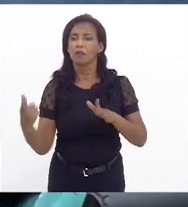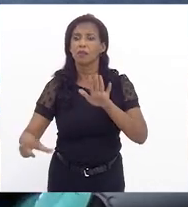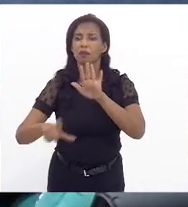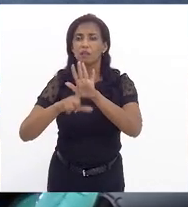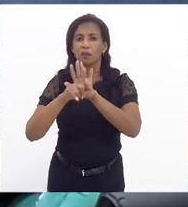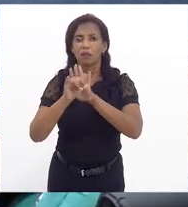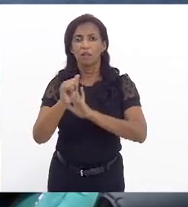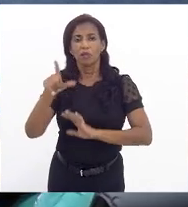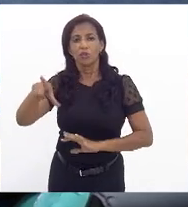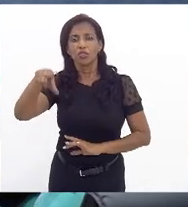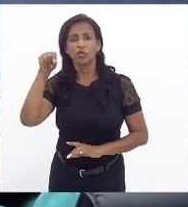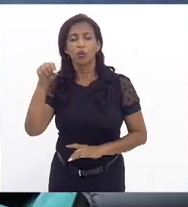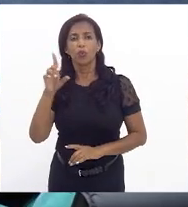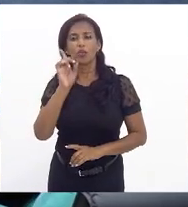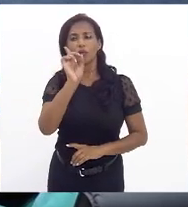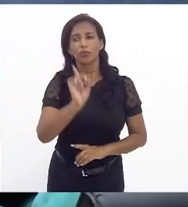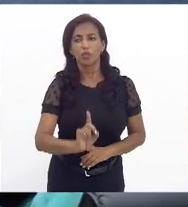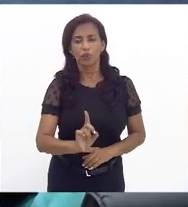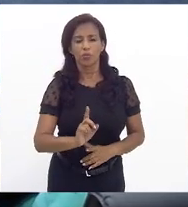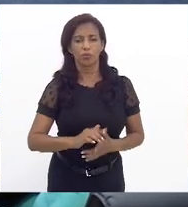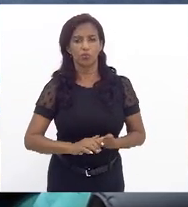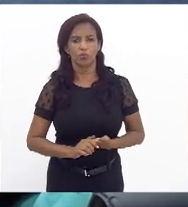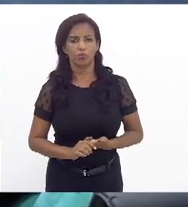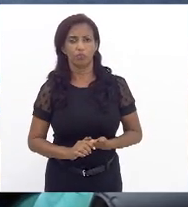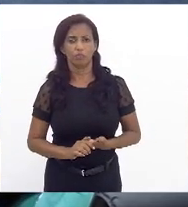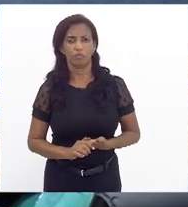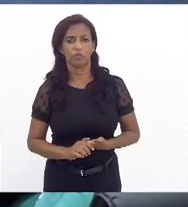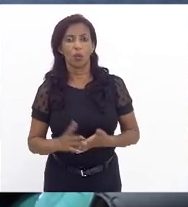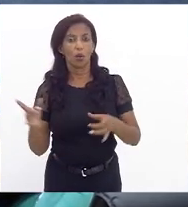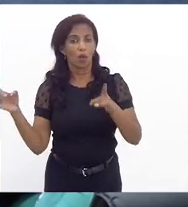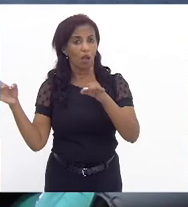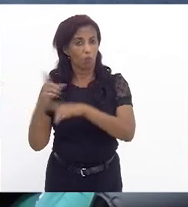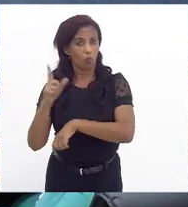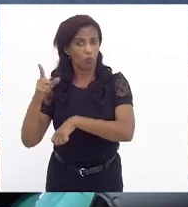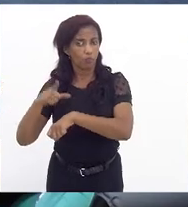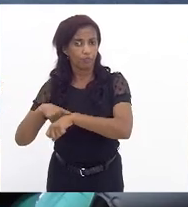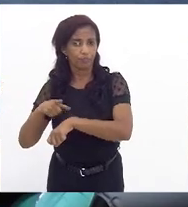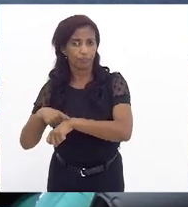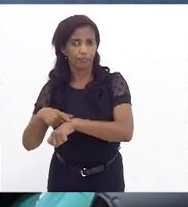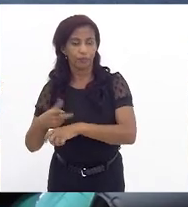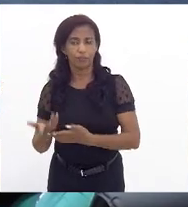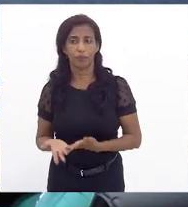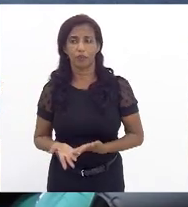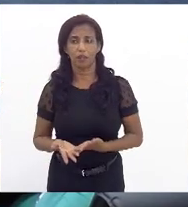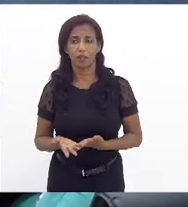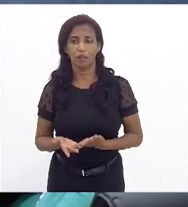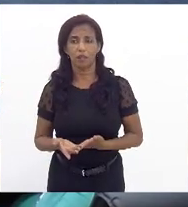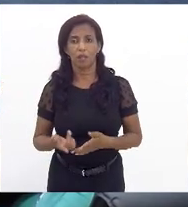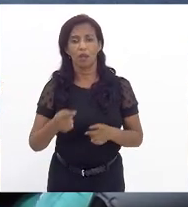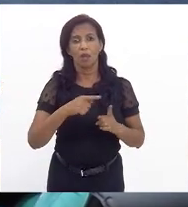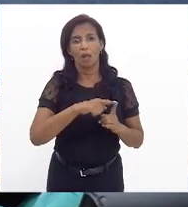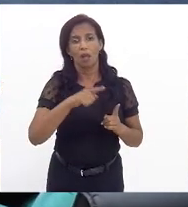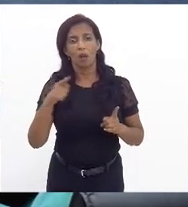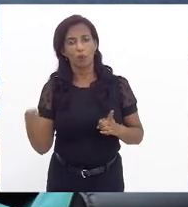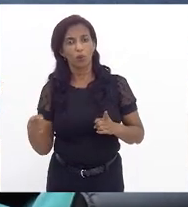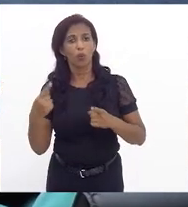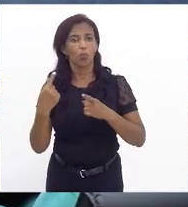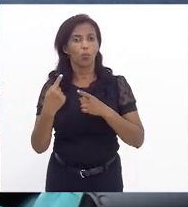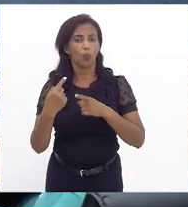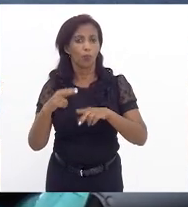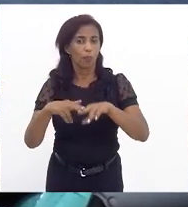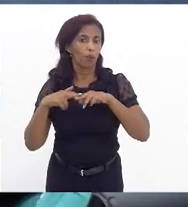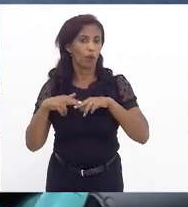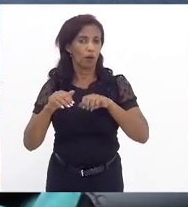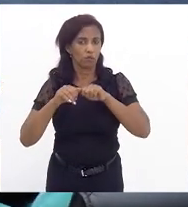de escolha dos diretores, né? O prazo acabou, foram prorrogados por causa da pandemia,